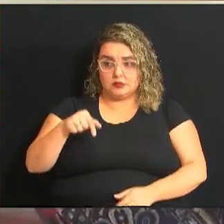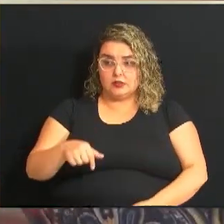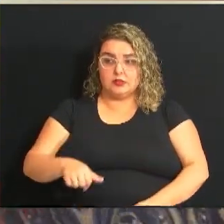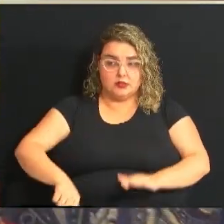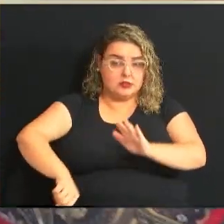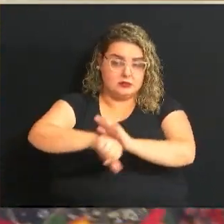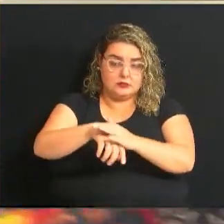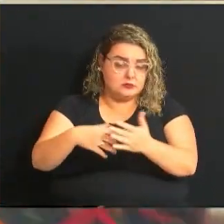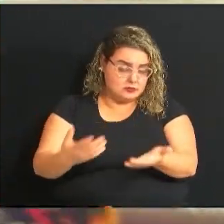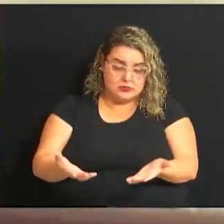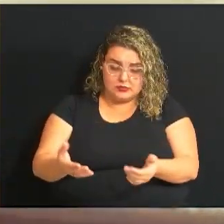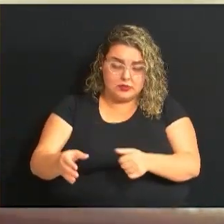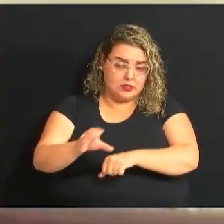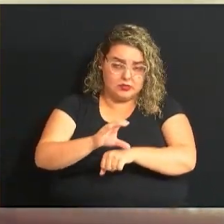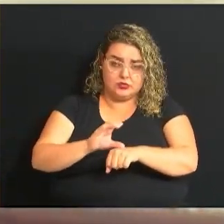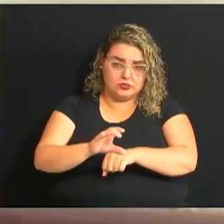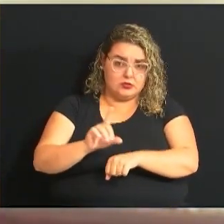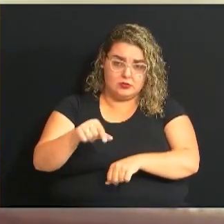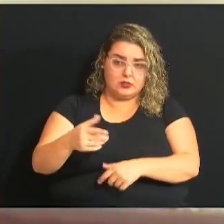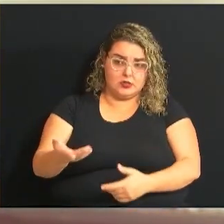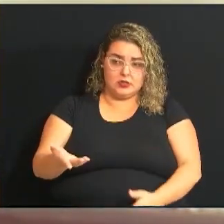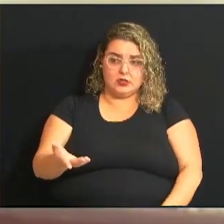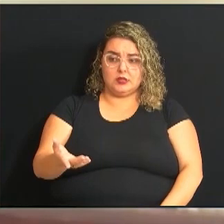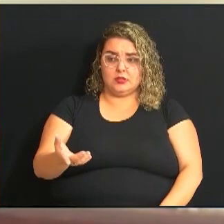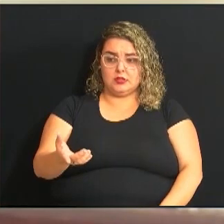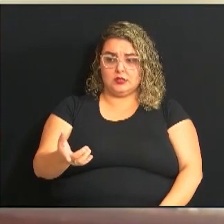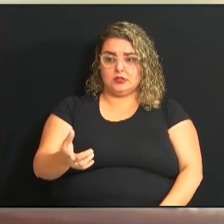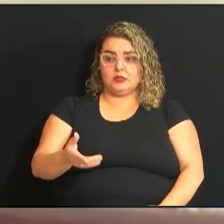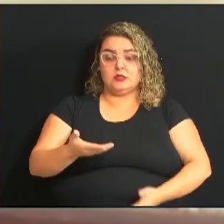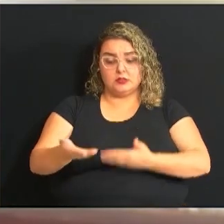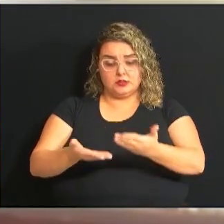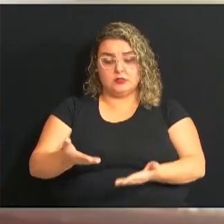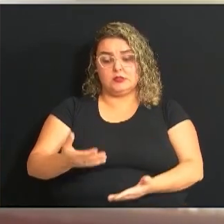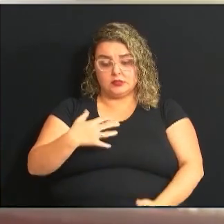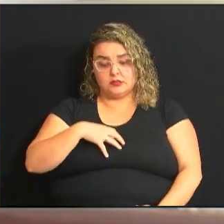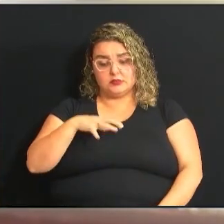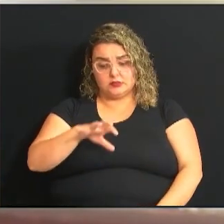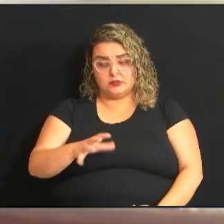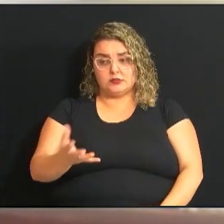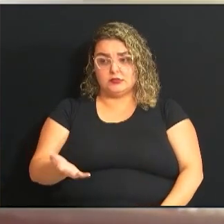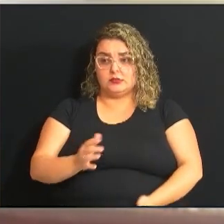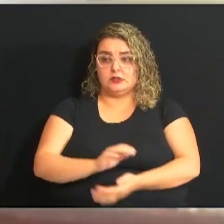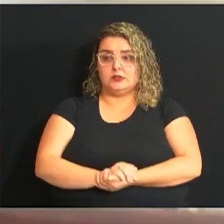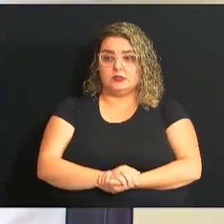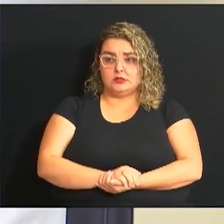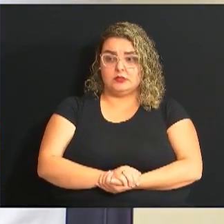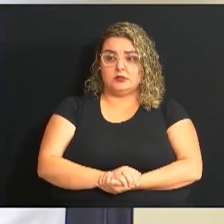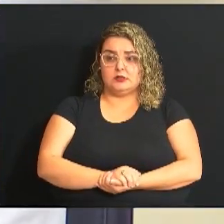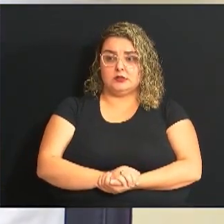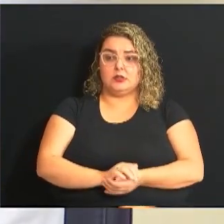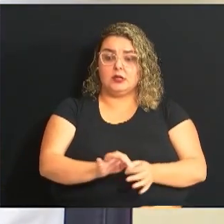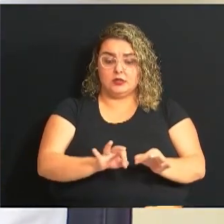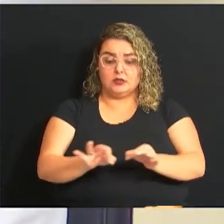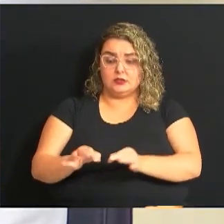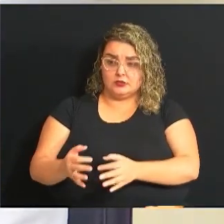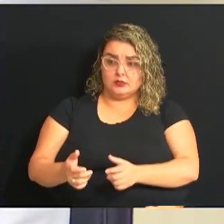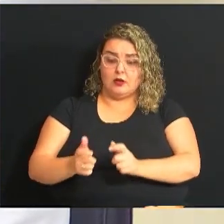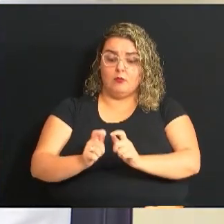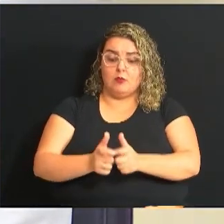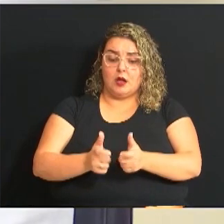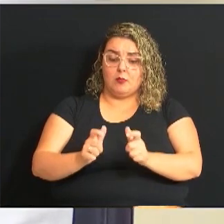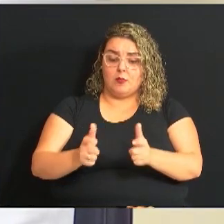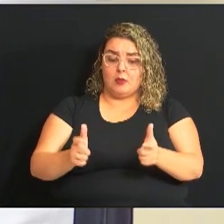ele é criminalizado, ele é crime, né, na Constituição, está lá e tem que ser tratado dessa forma. Né? Essas